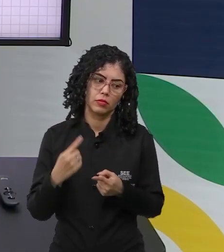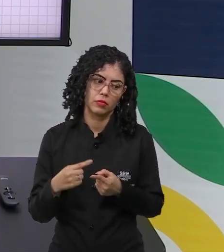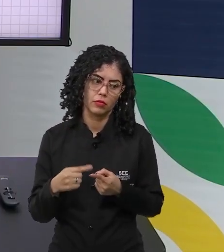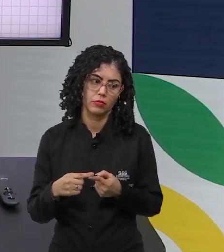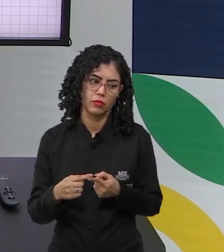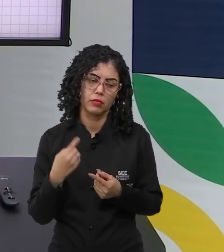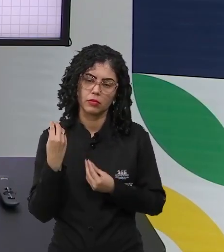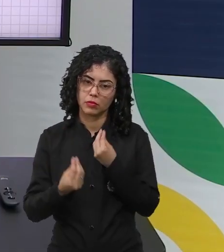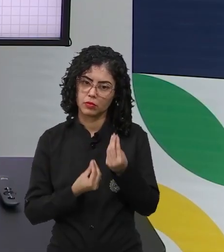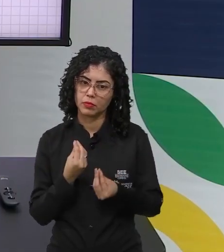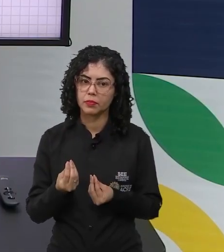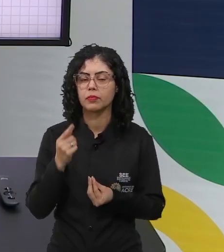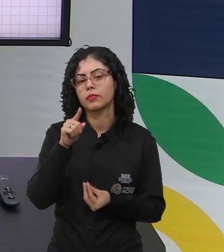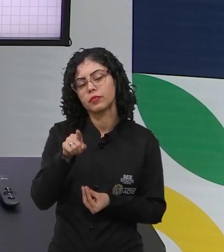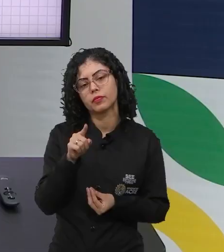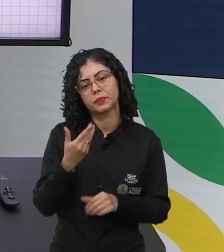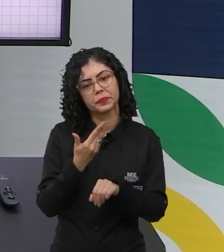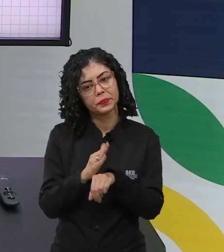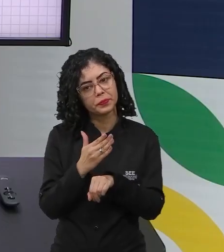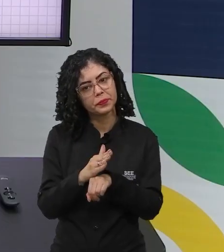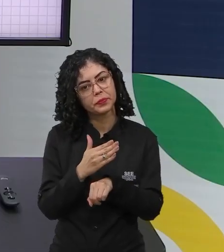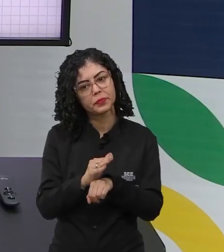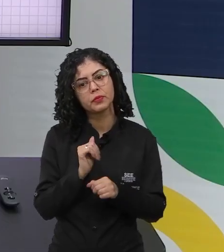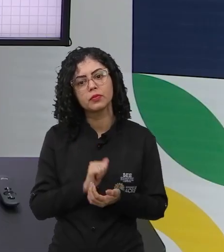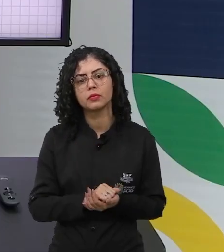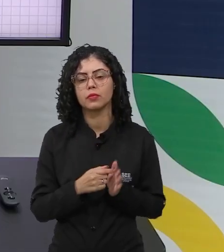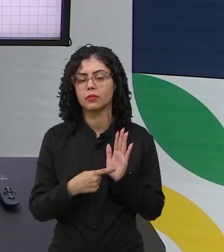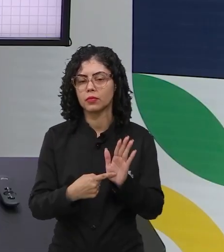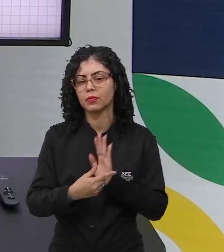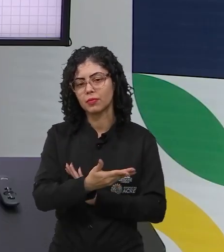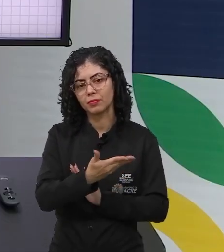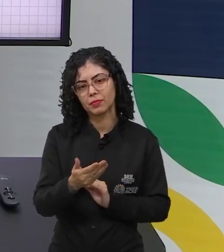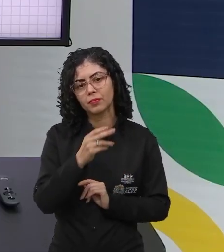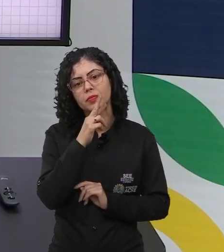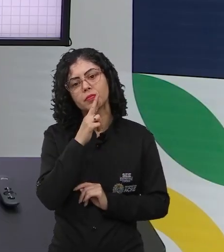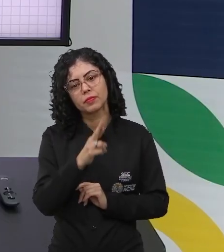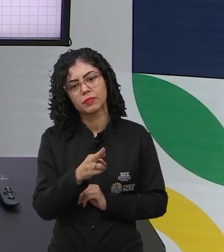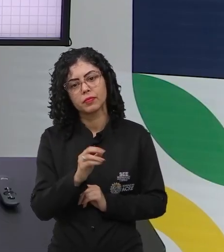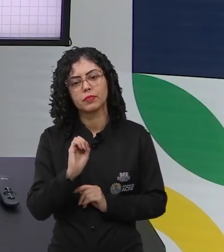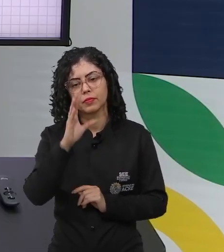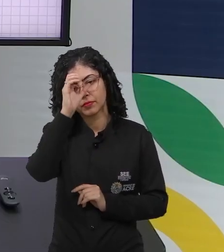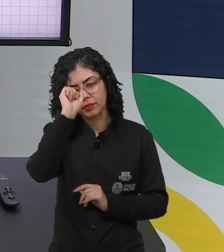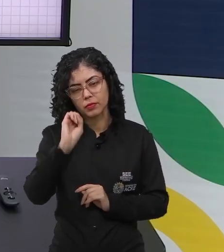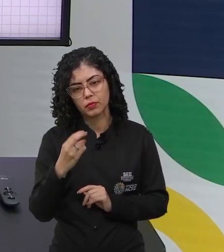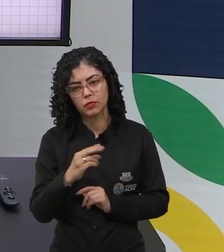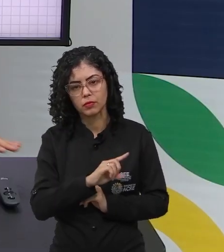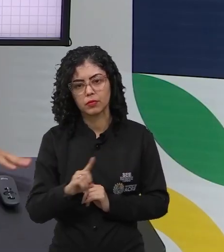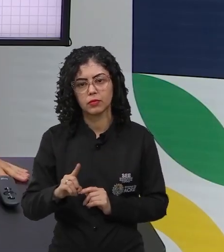essa forma de prática é que revela se você está aprendendo ou não.